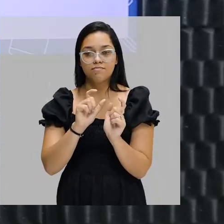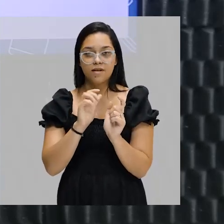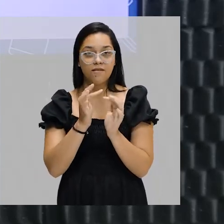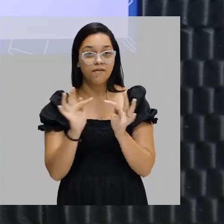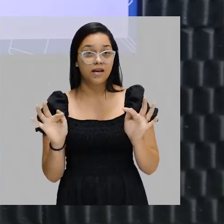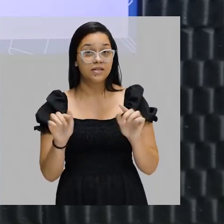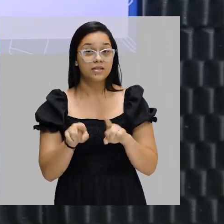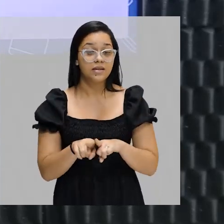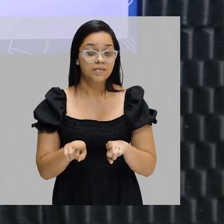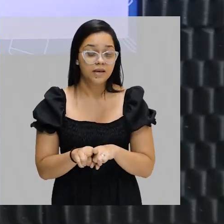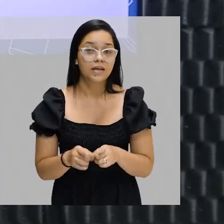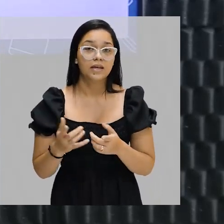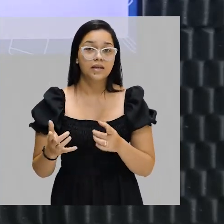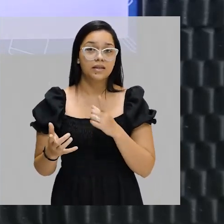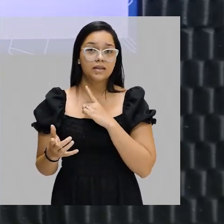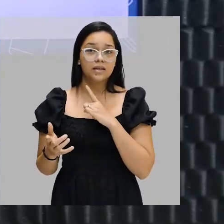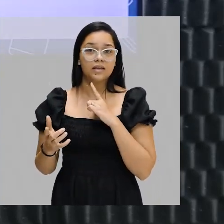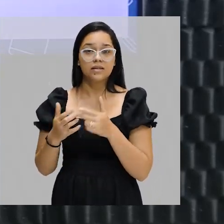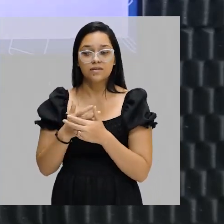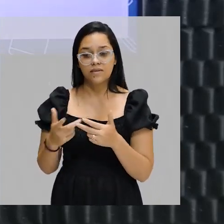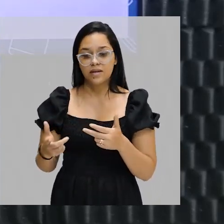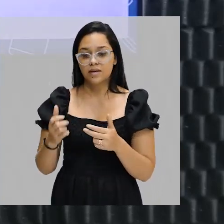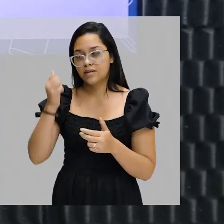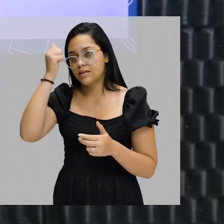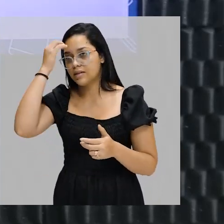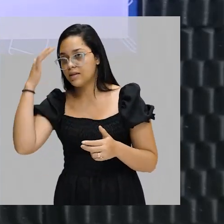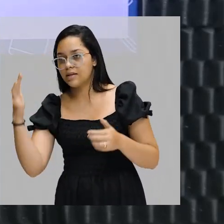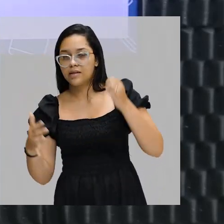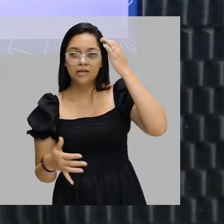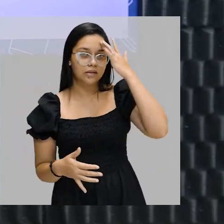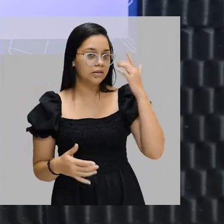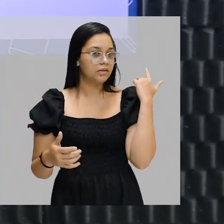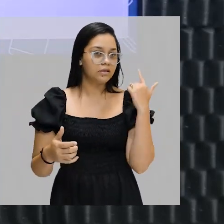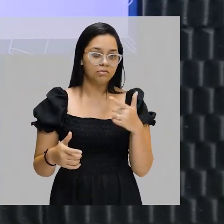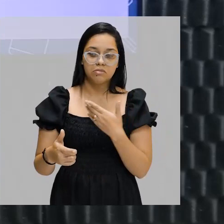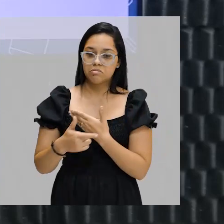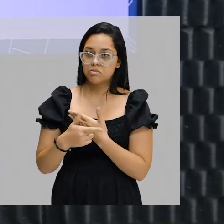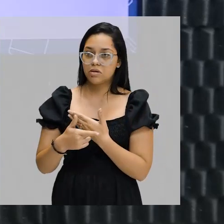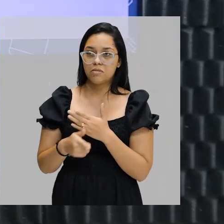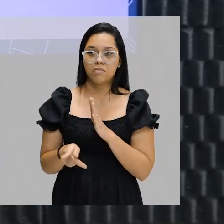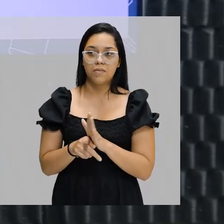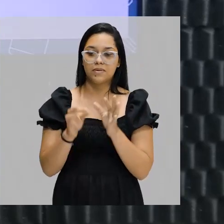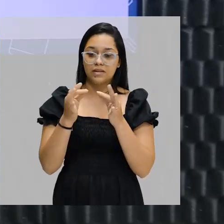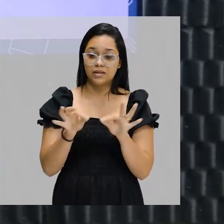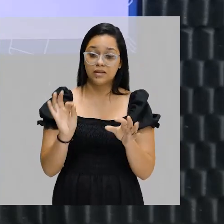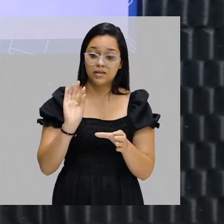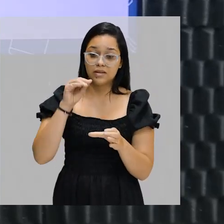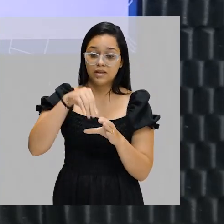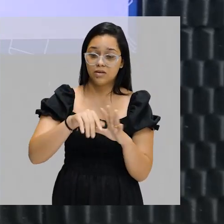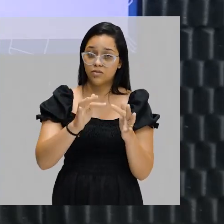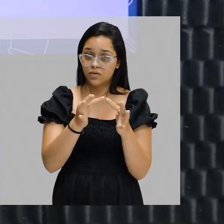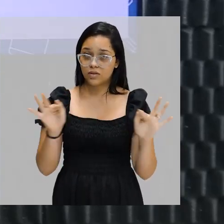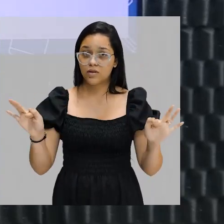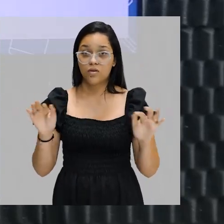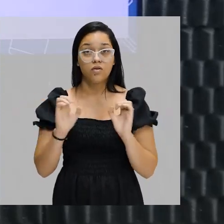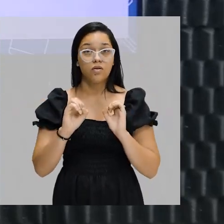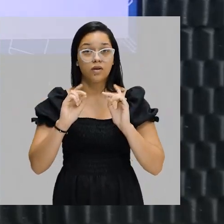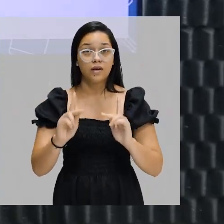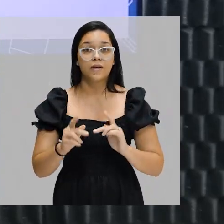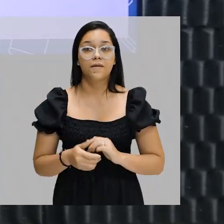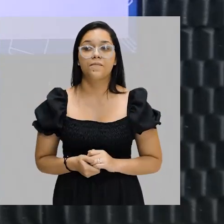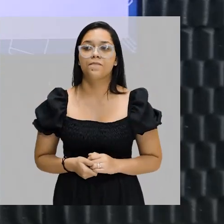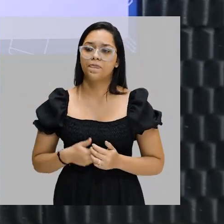e também as interjeições não desempenham nenhuma função sintática dentro da Oração tá bom